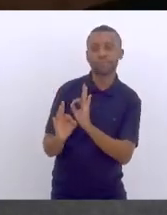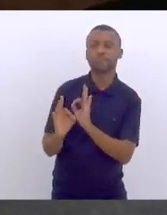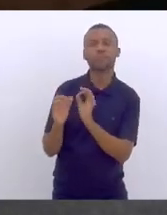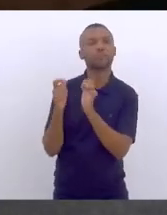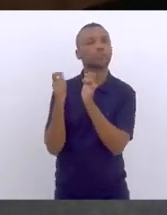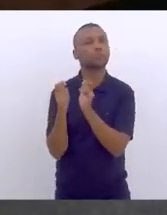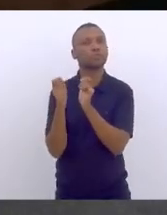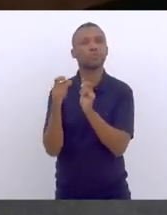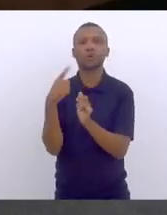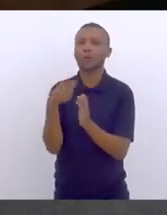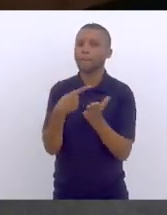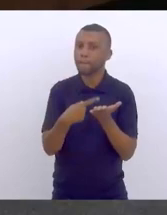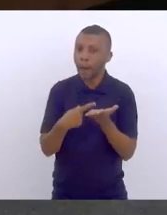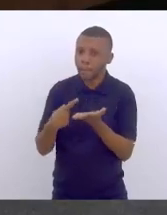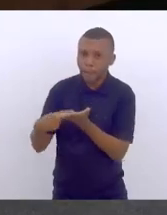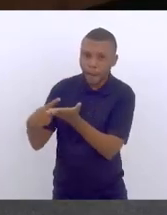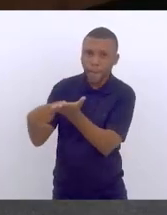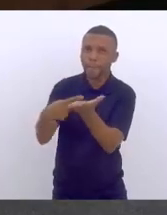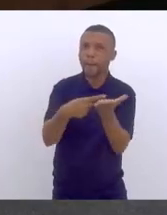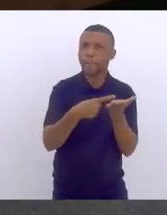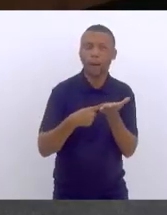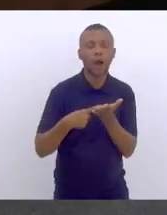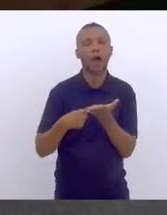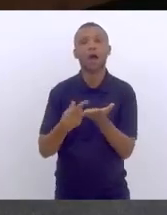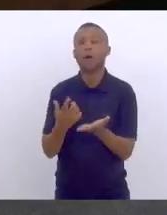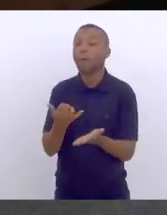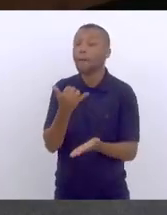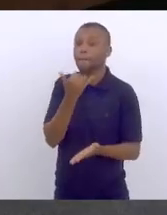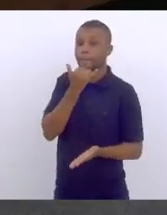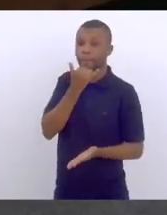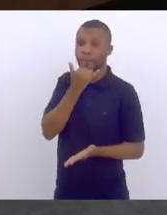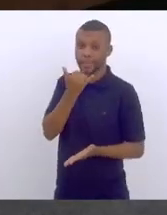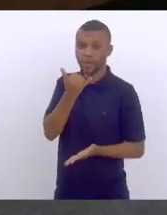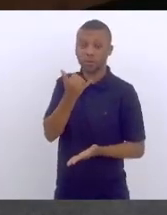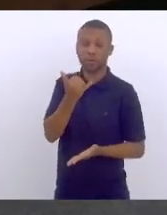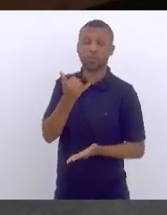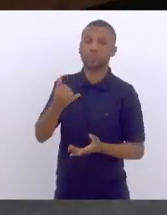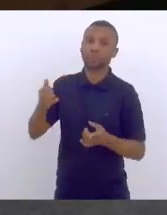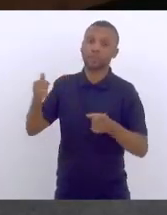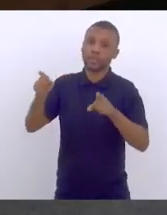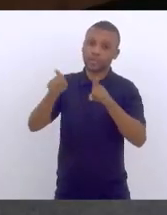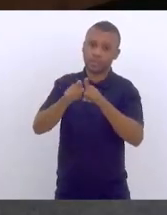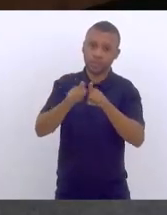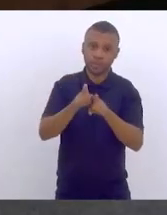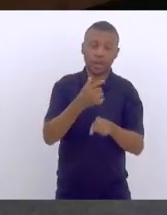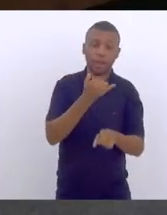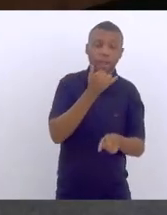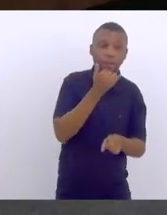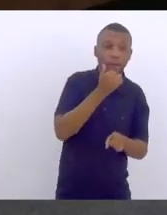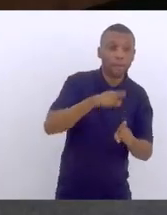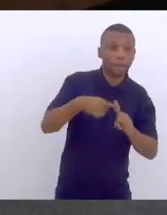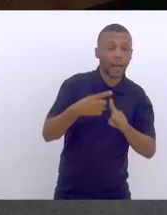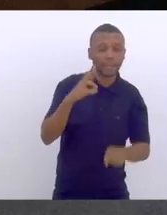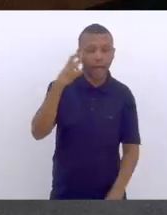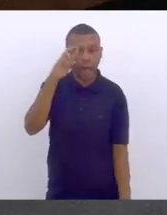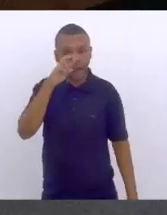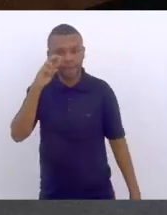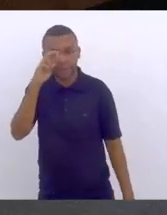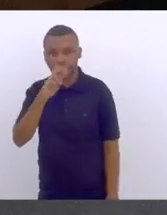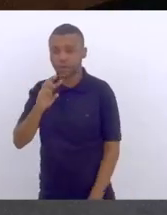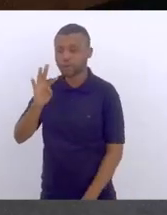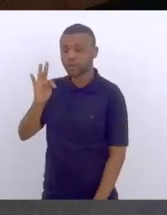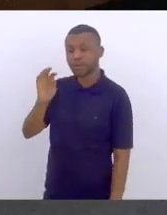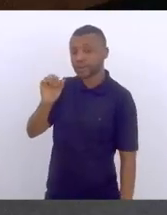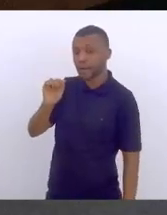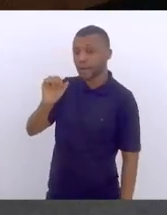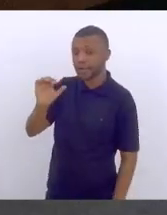nós estabelecemos a anistia e cruzamos a anistia com a revisão do TAC. Não é isso, deputado Luiz Paulo?